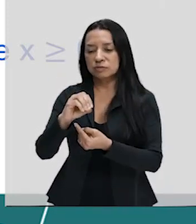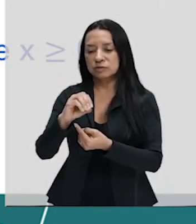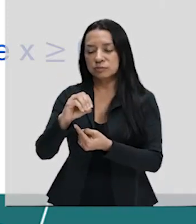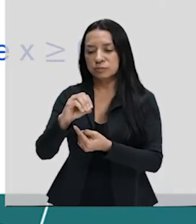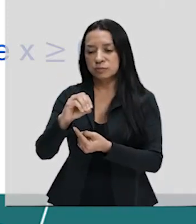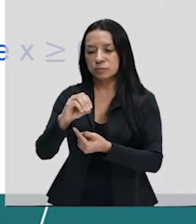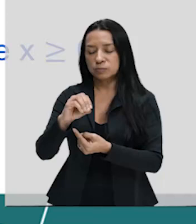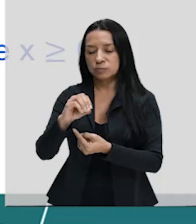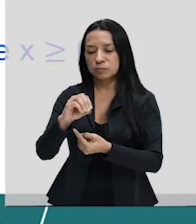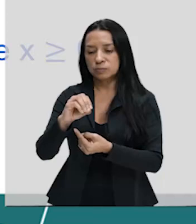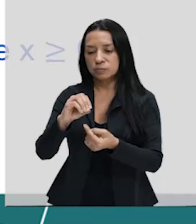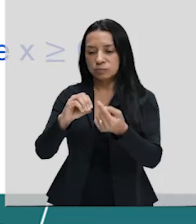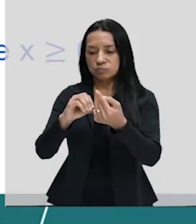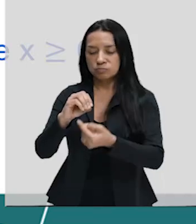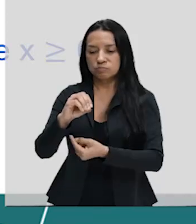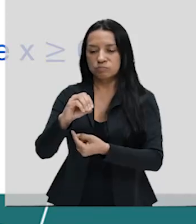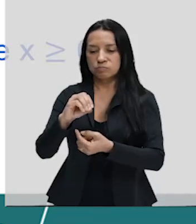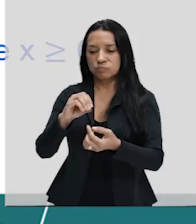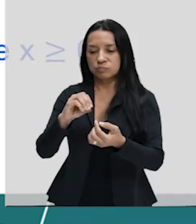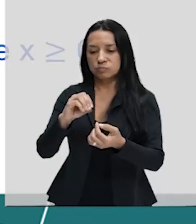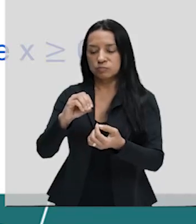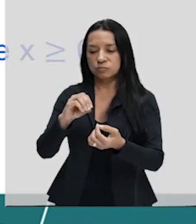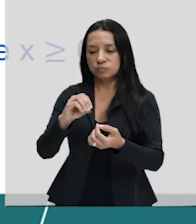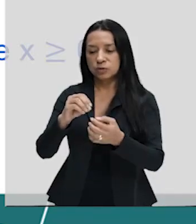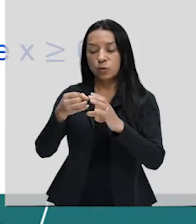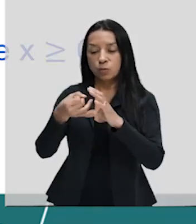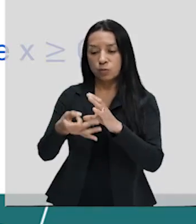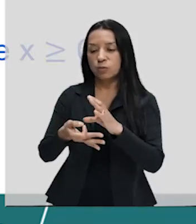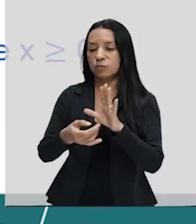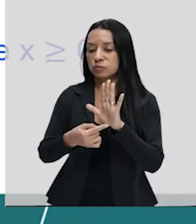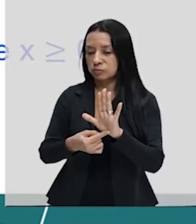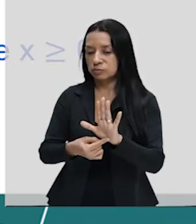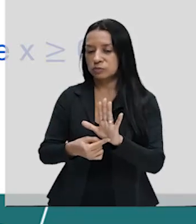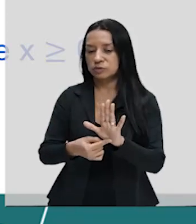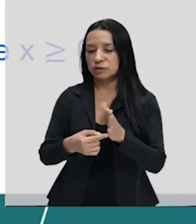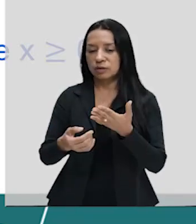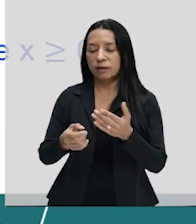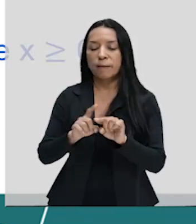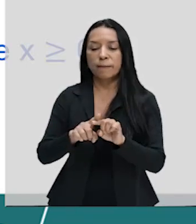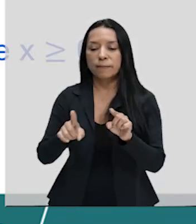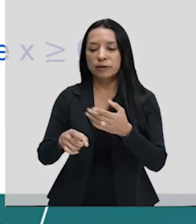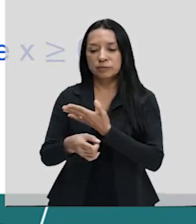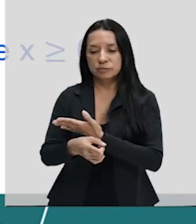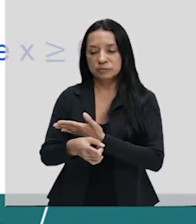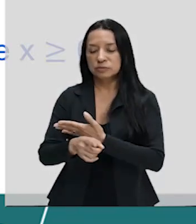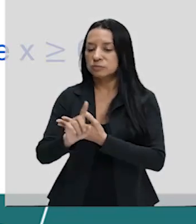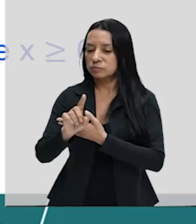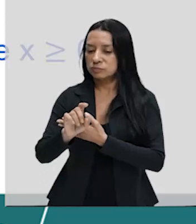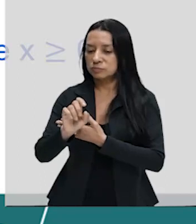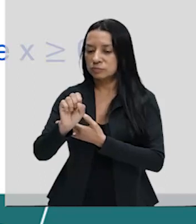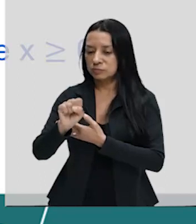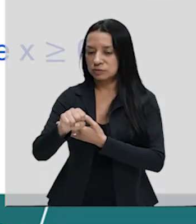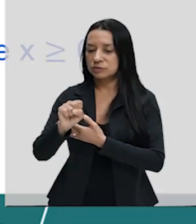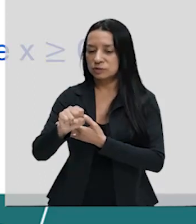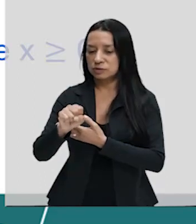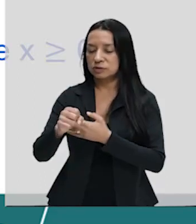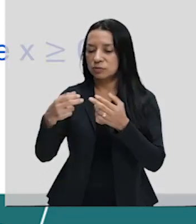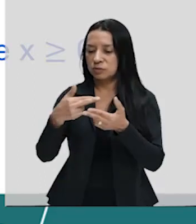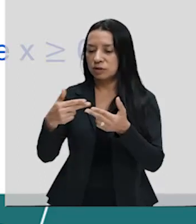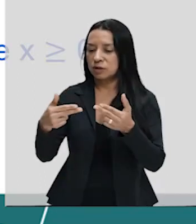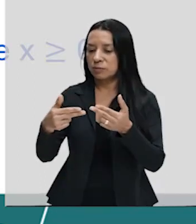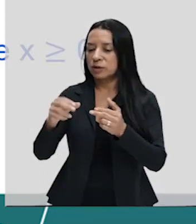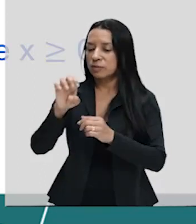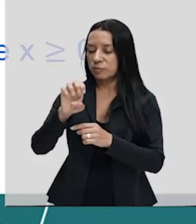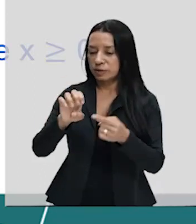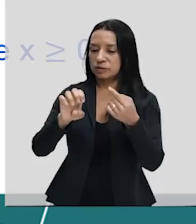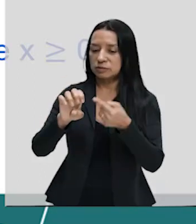ser, né, um conjunto dado, mas para essa situação aqui, tá sim, ele é um elemento pertencente, tá?